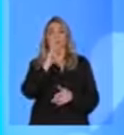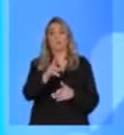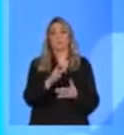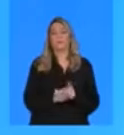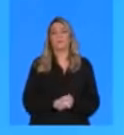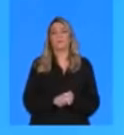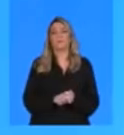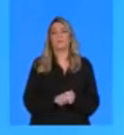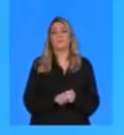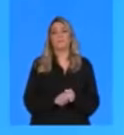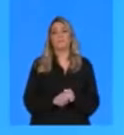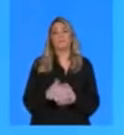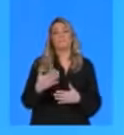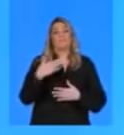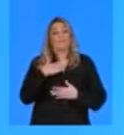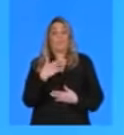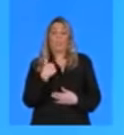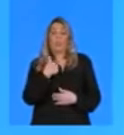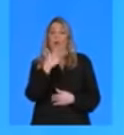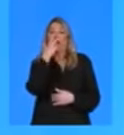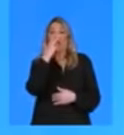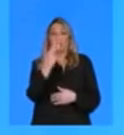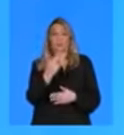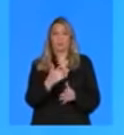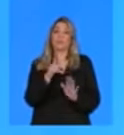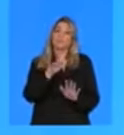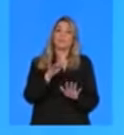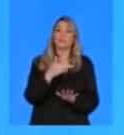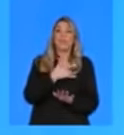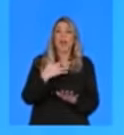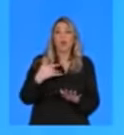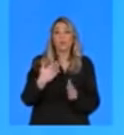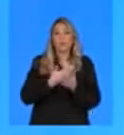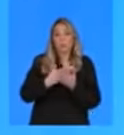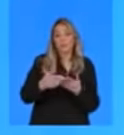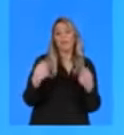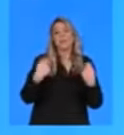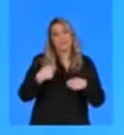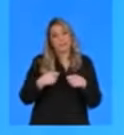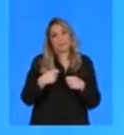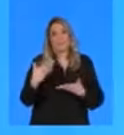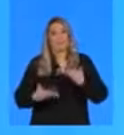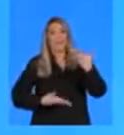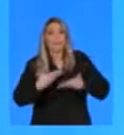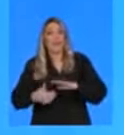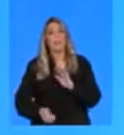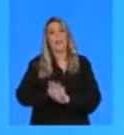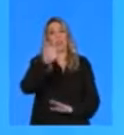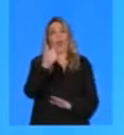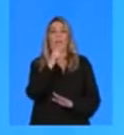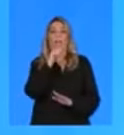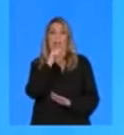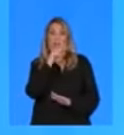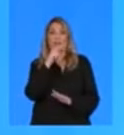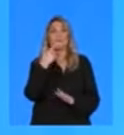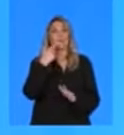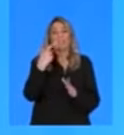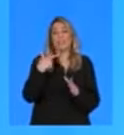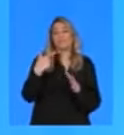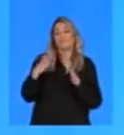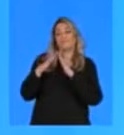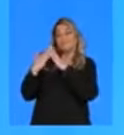Pedro Paulo eu acho que saúde Começa por aí mesmo a gente precisa ter saneamento as comunidades carentes do Rio de